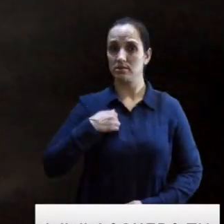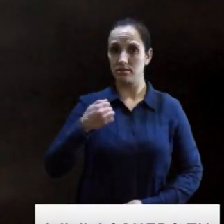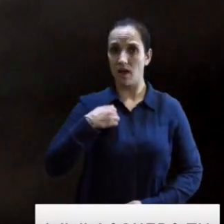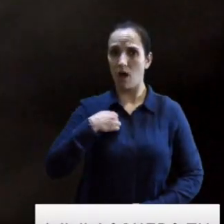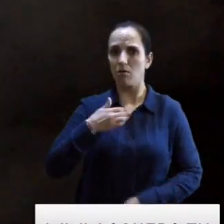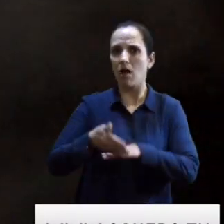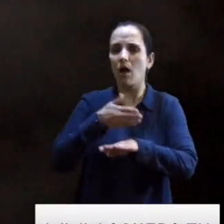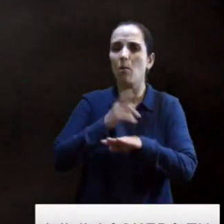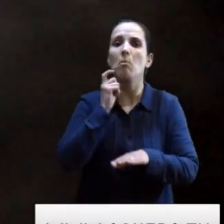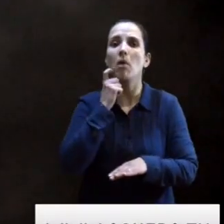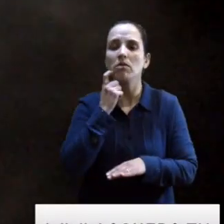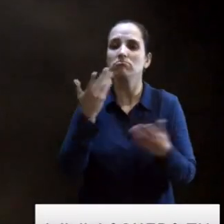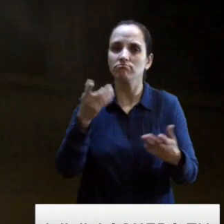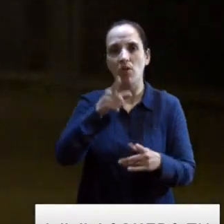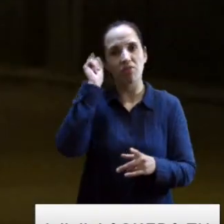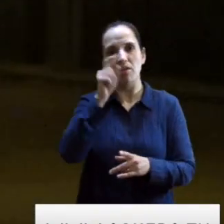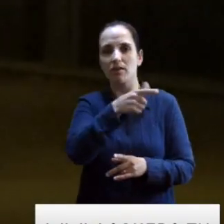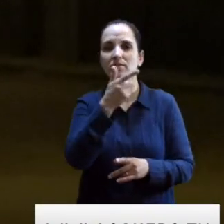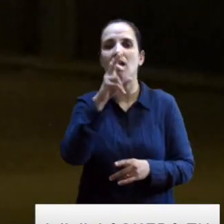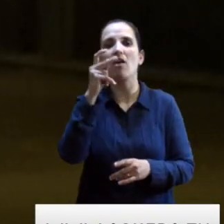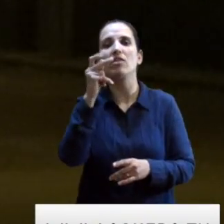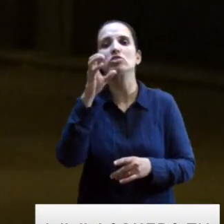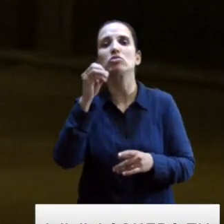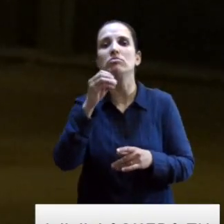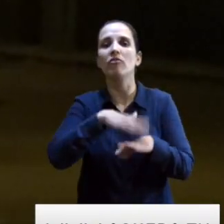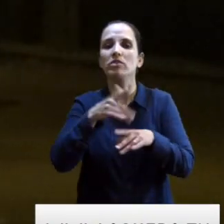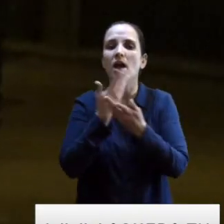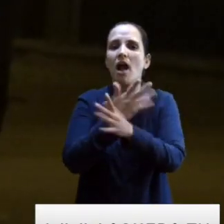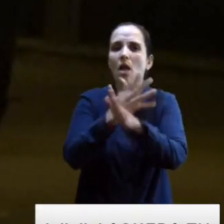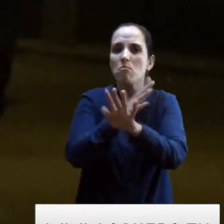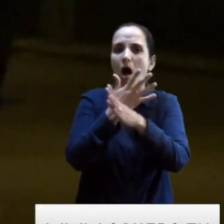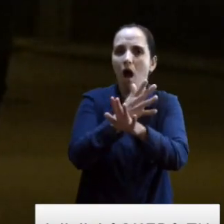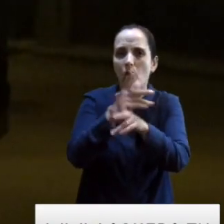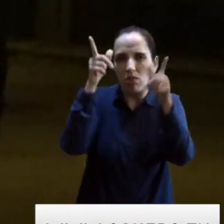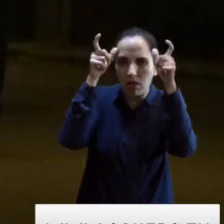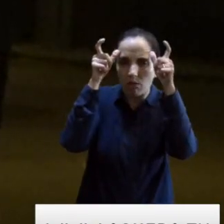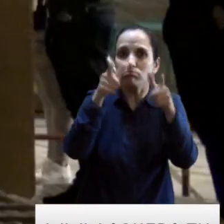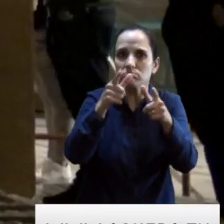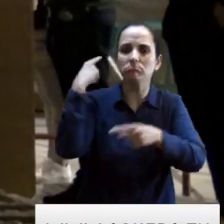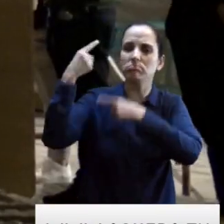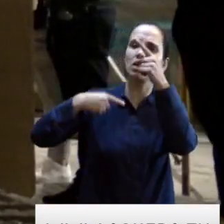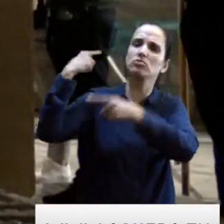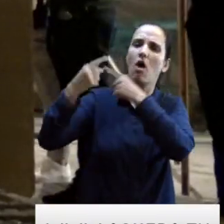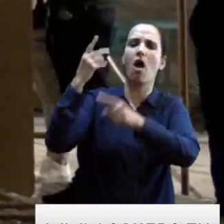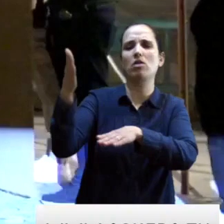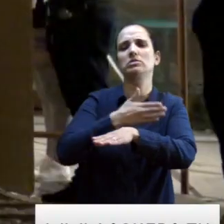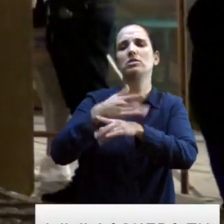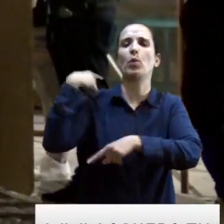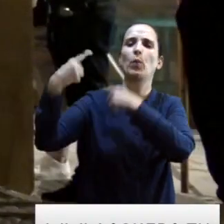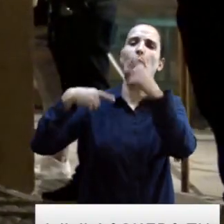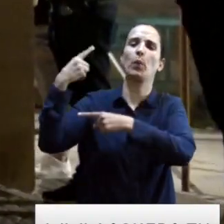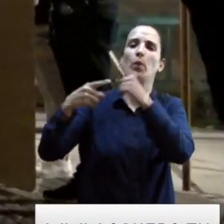O sábado de Aleluia é o dia em que Travassou realiza a famosa queima do Judas. A tradição secular perdida no